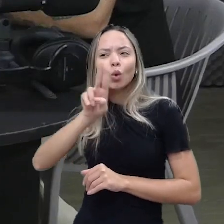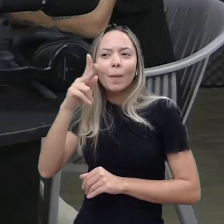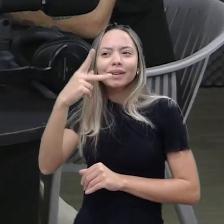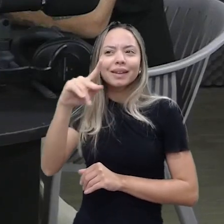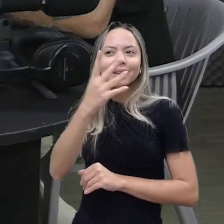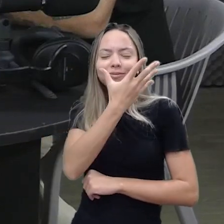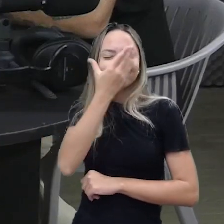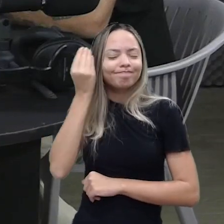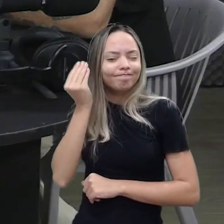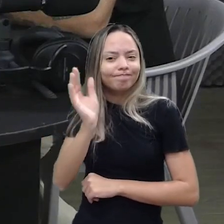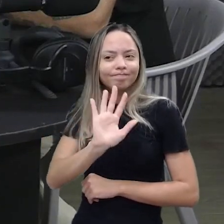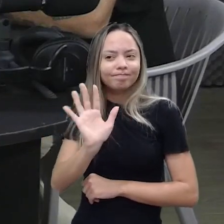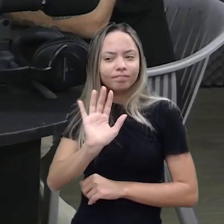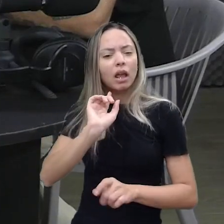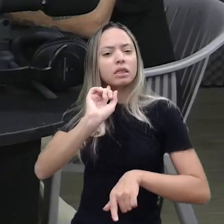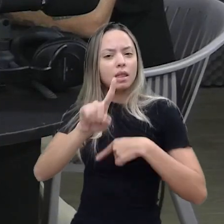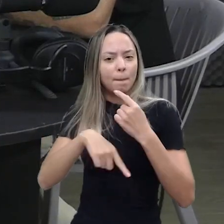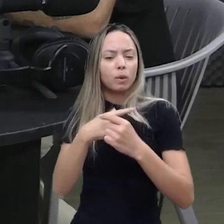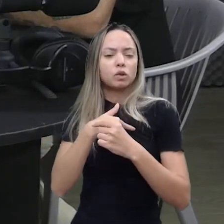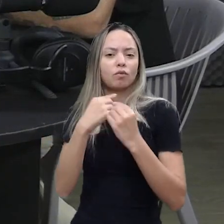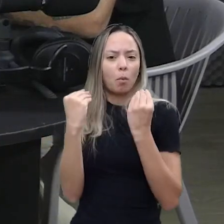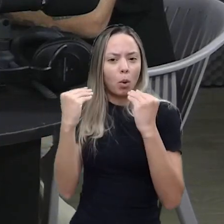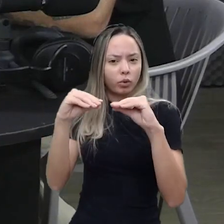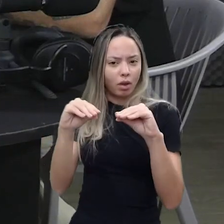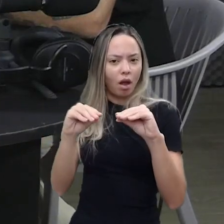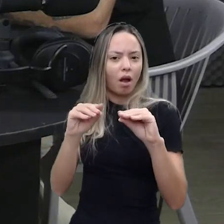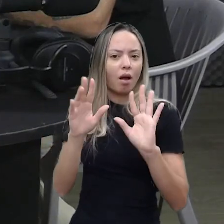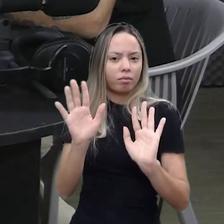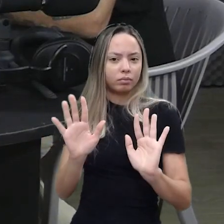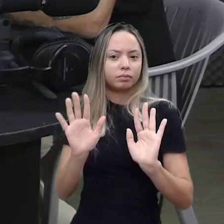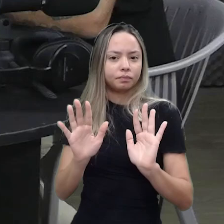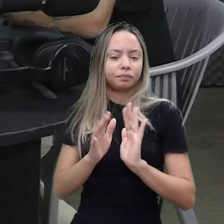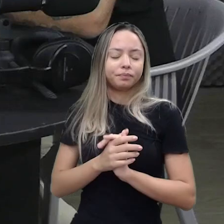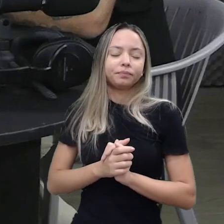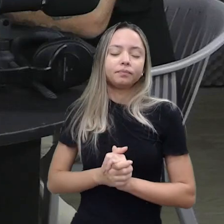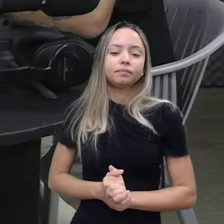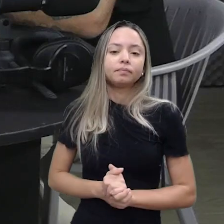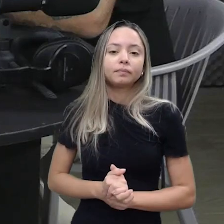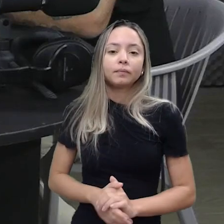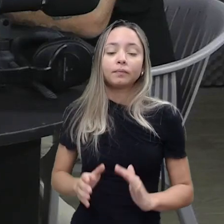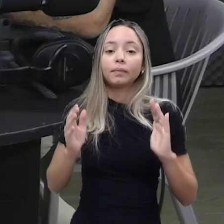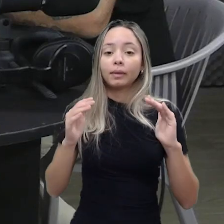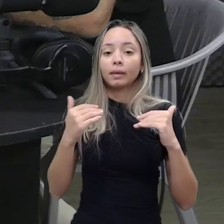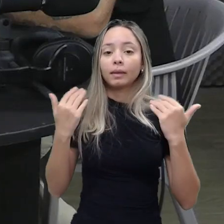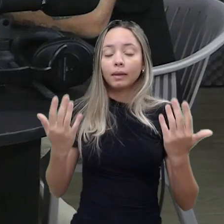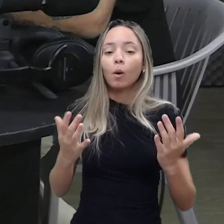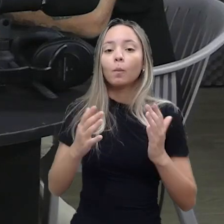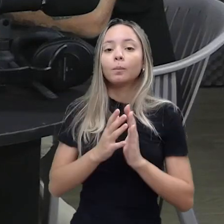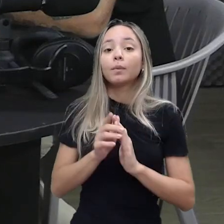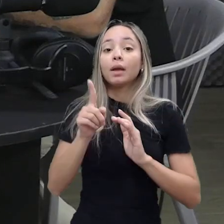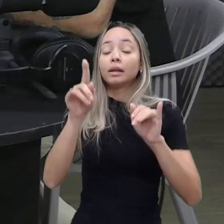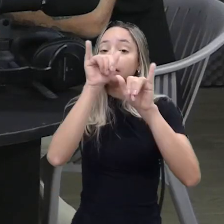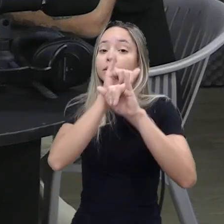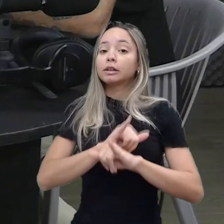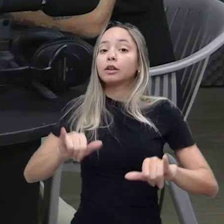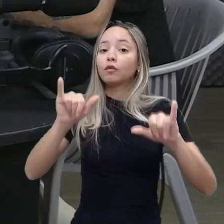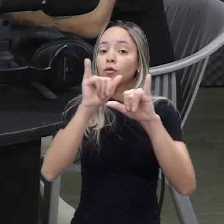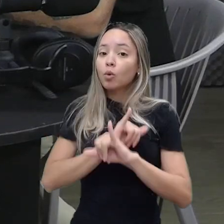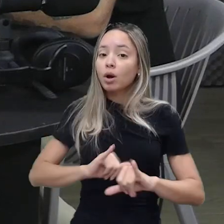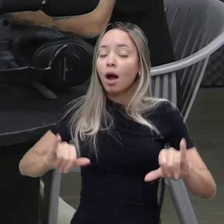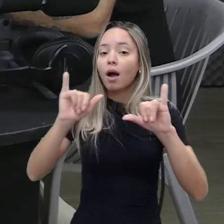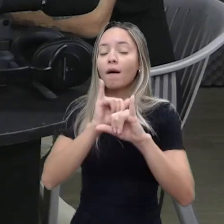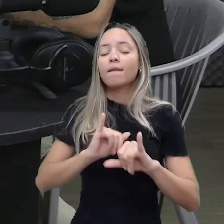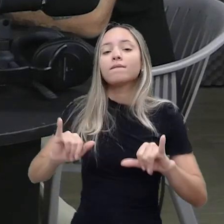nome dele, depois eu deixo aqui de registro para vocês colocarem uma legendinha. E ele divulgava, assim, num